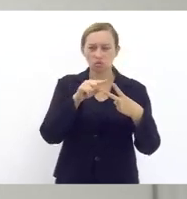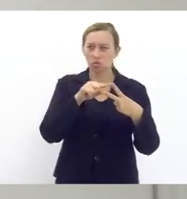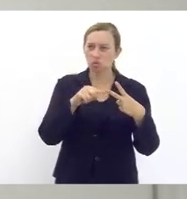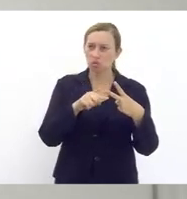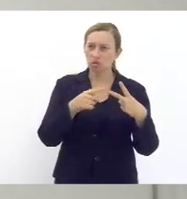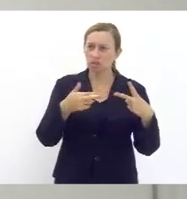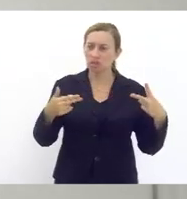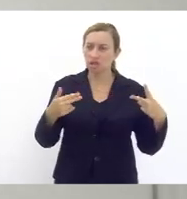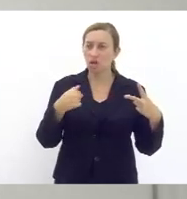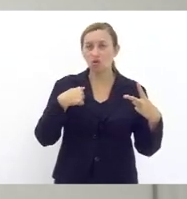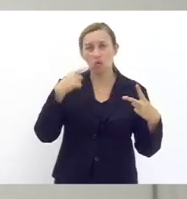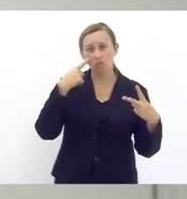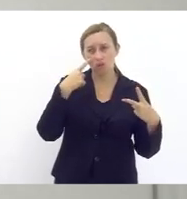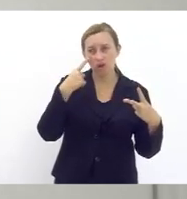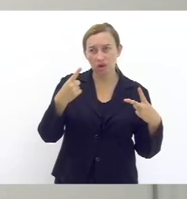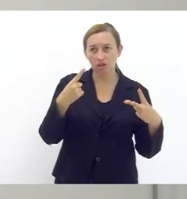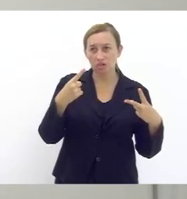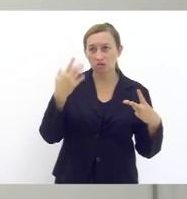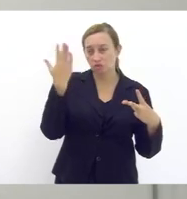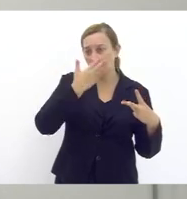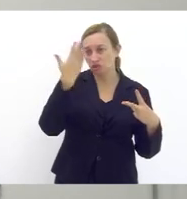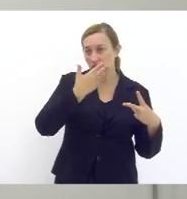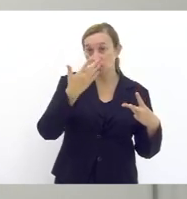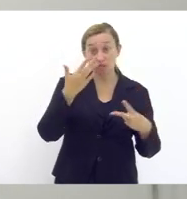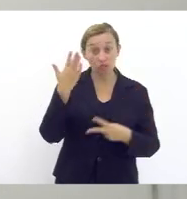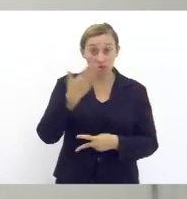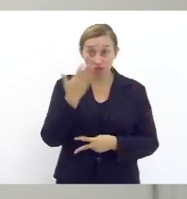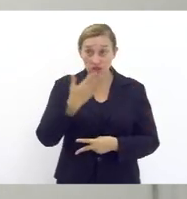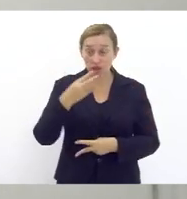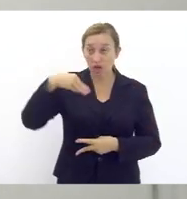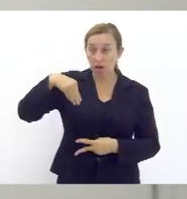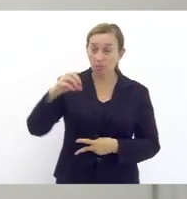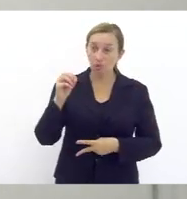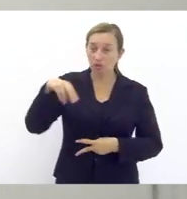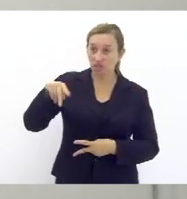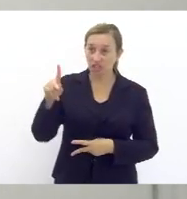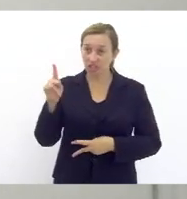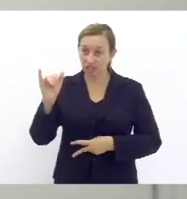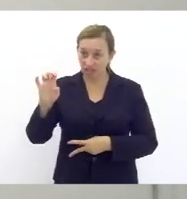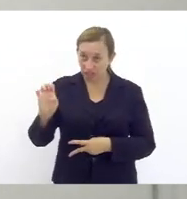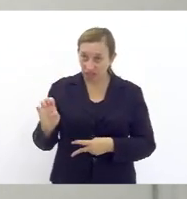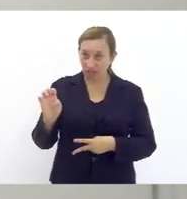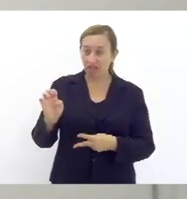meu discurso e eu vou fingir que eu não vejo a Monique né coração